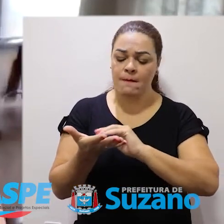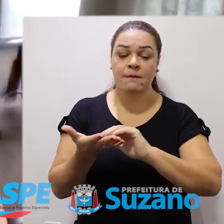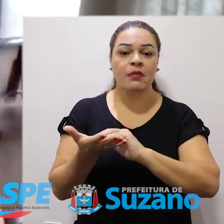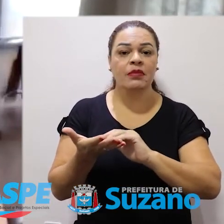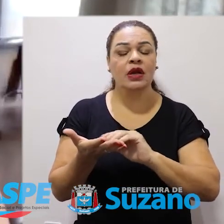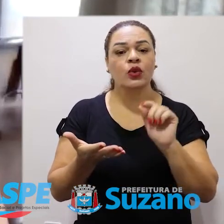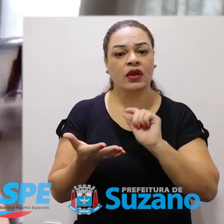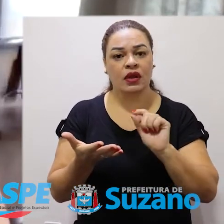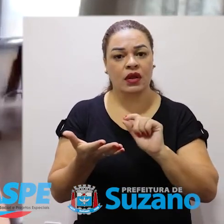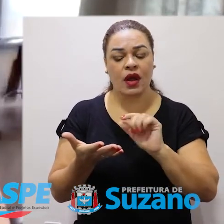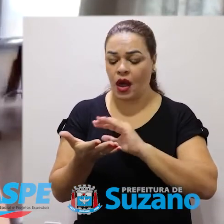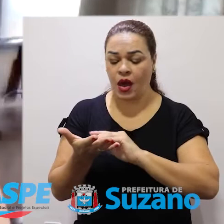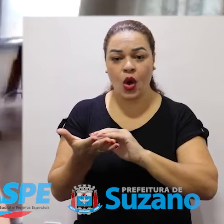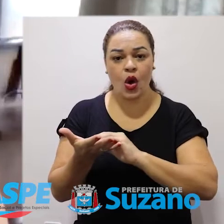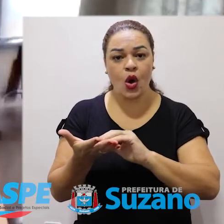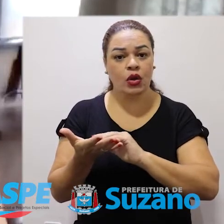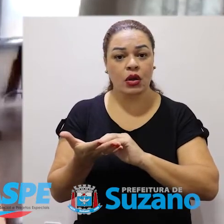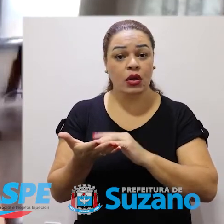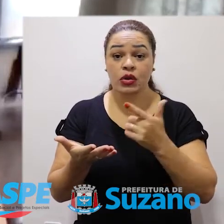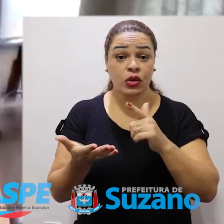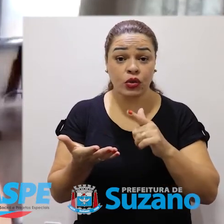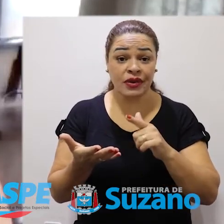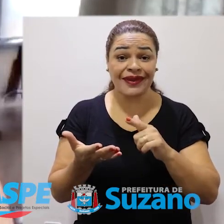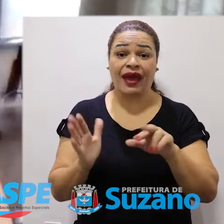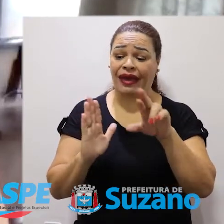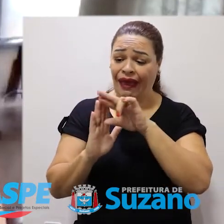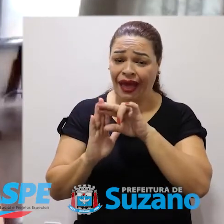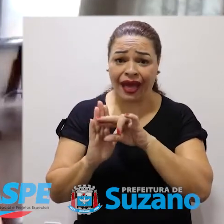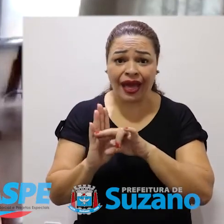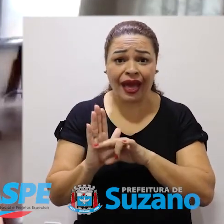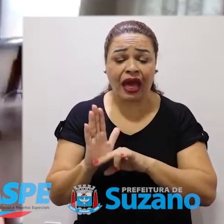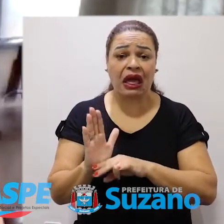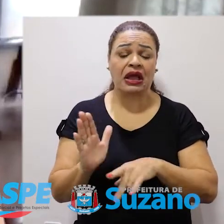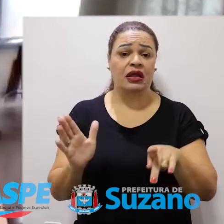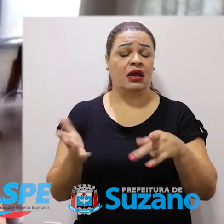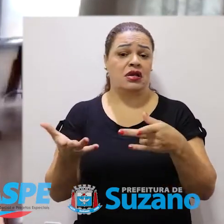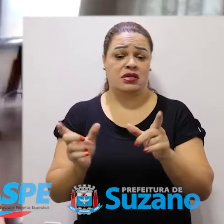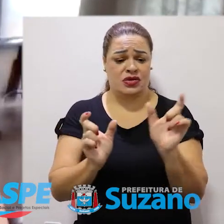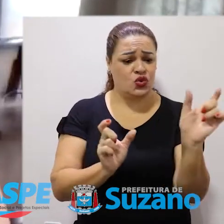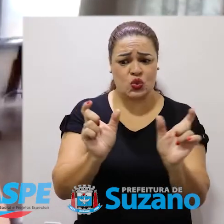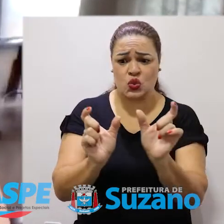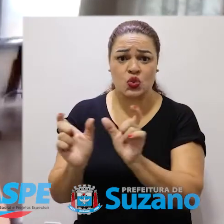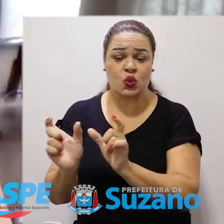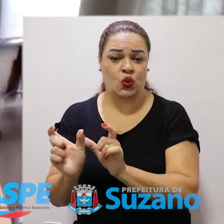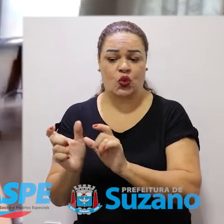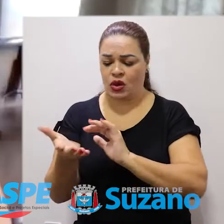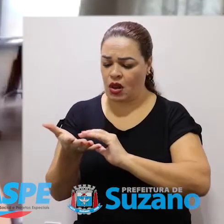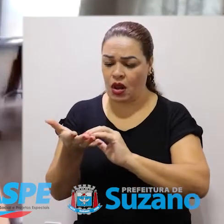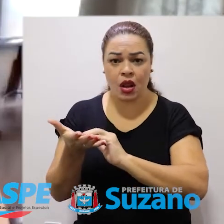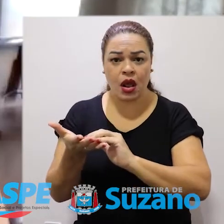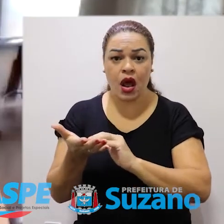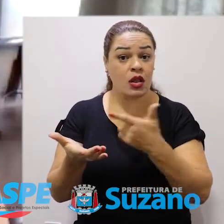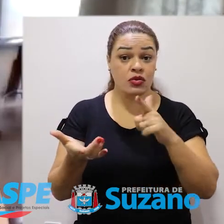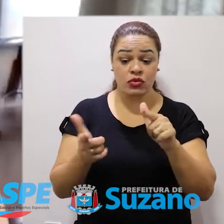notação? Braille não é outra língua, Braille não tem uma estrutura própria, não tem uma organização de colocação de pronome, de verbo. Braille